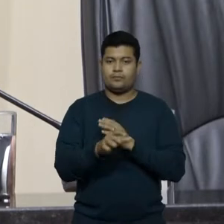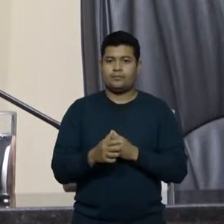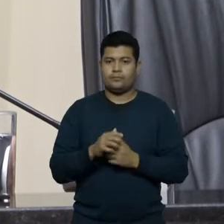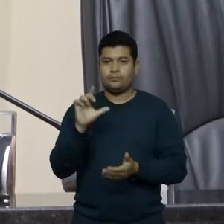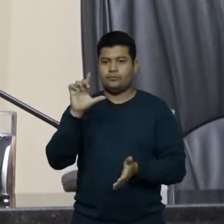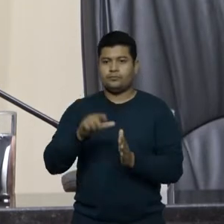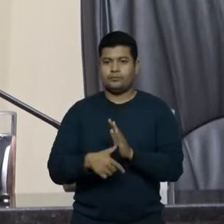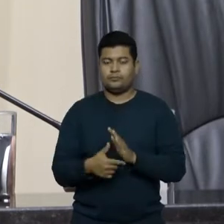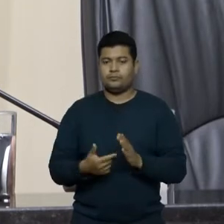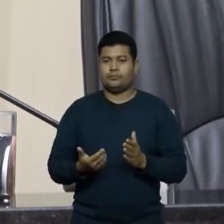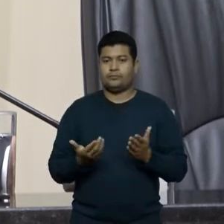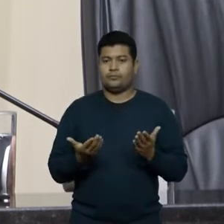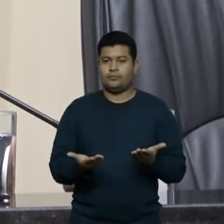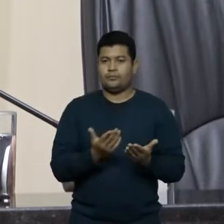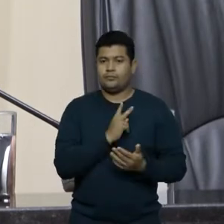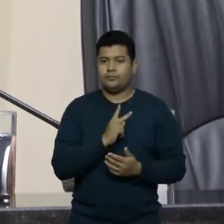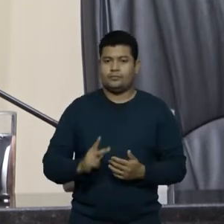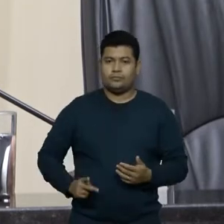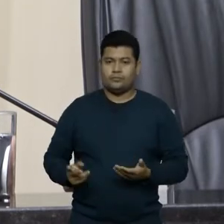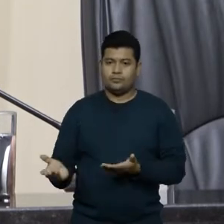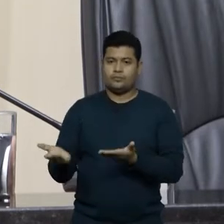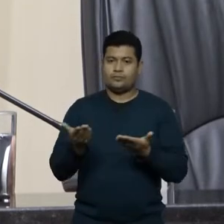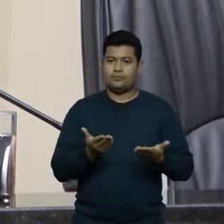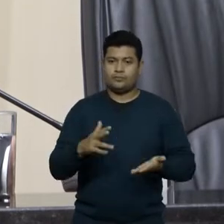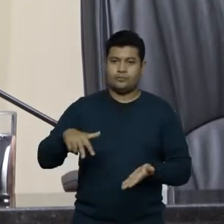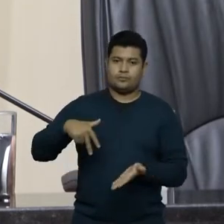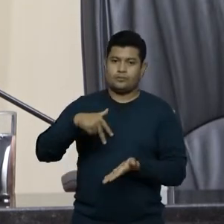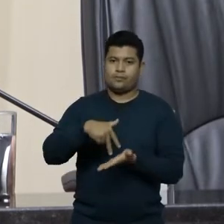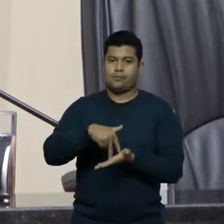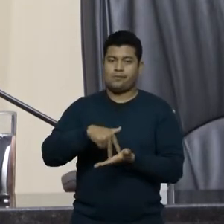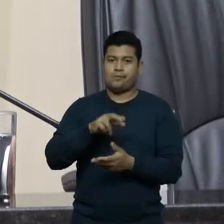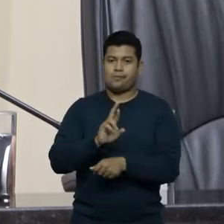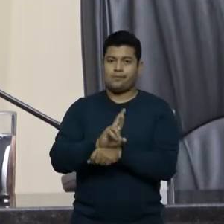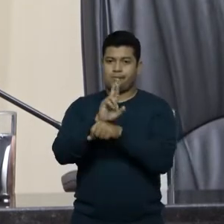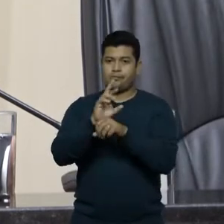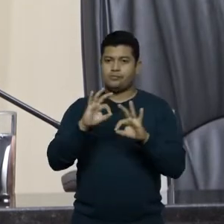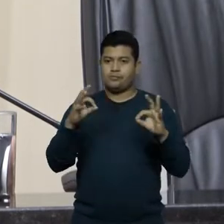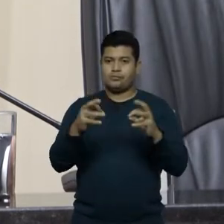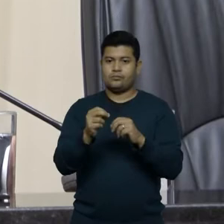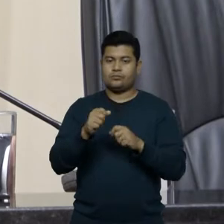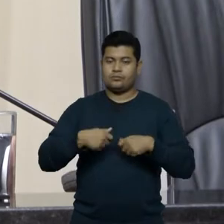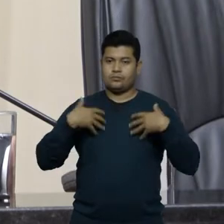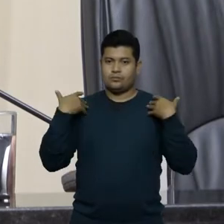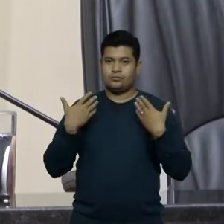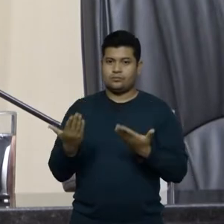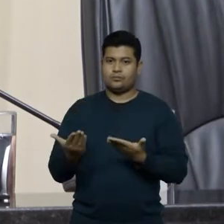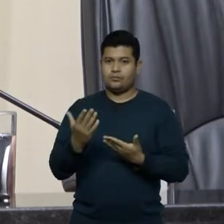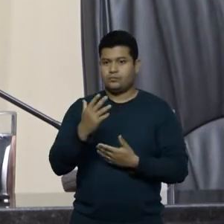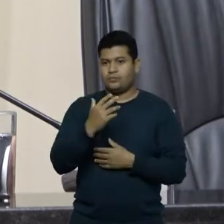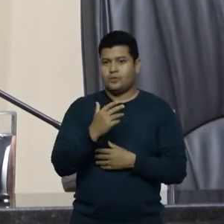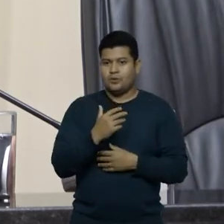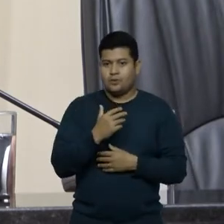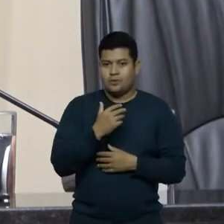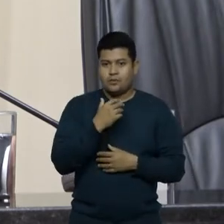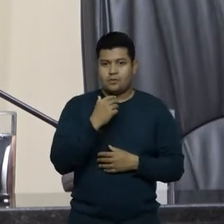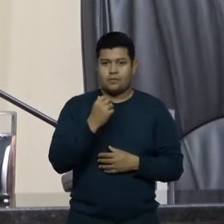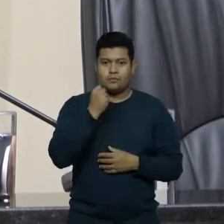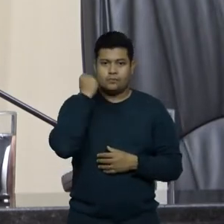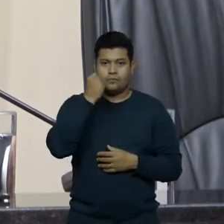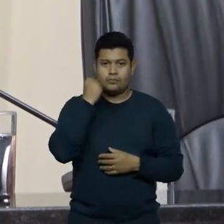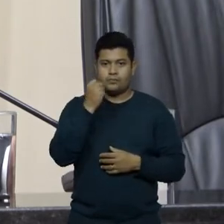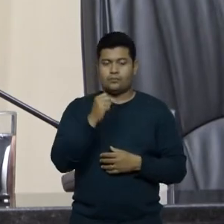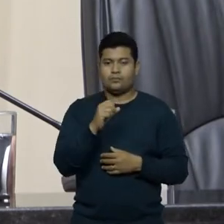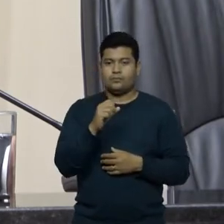o senhor presidente convidou para fazer uso da palavra em nome dos homenageados os excelentíssimos senhores senadores da